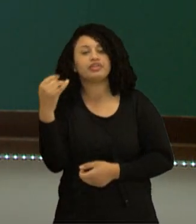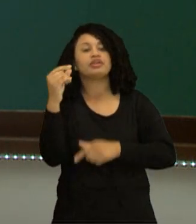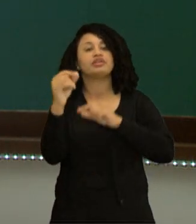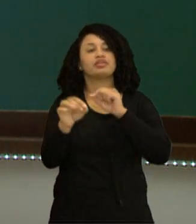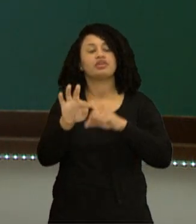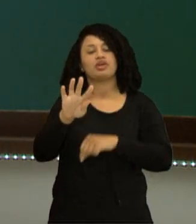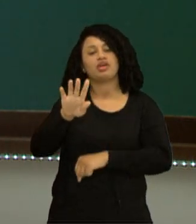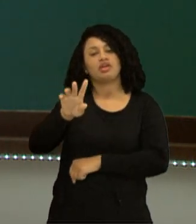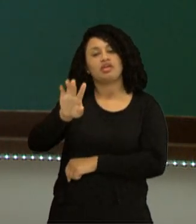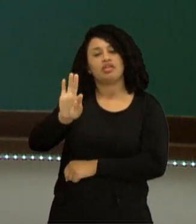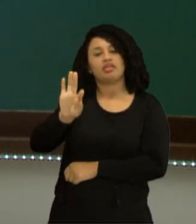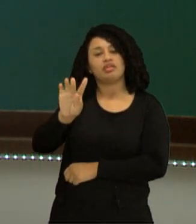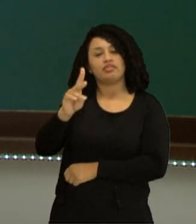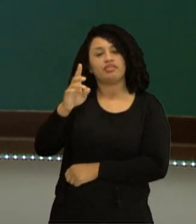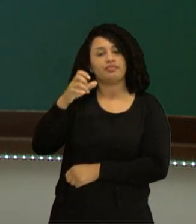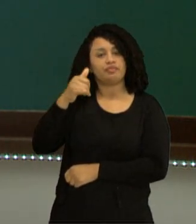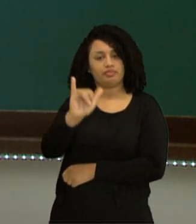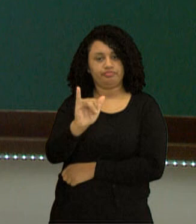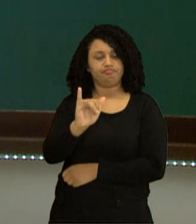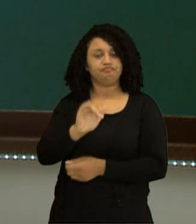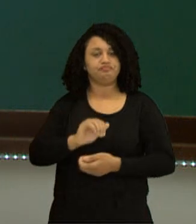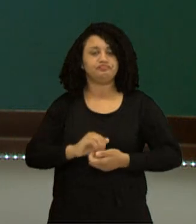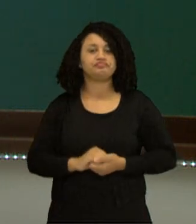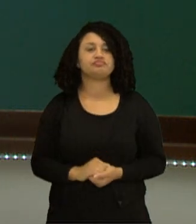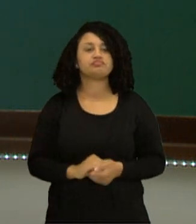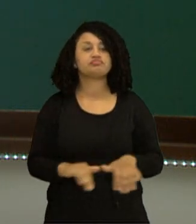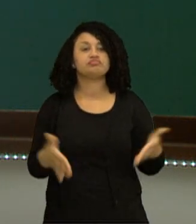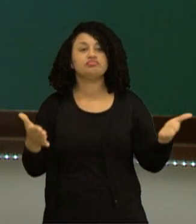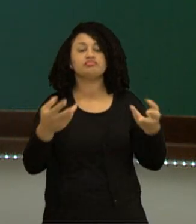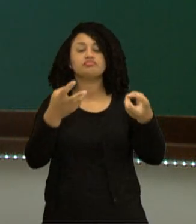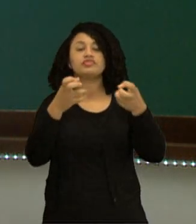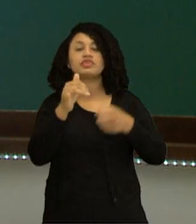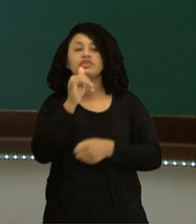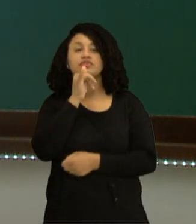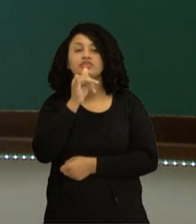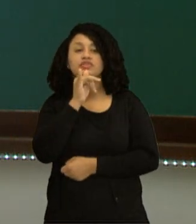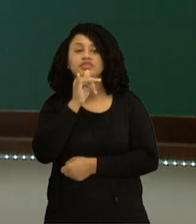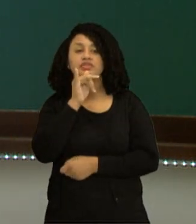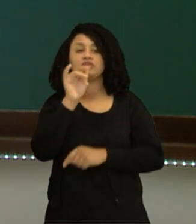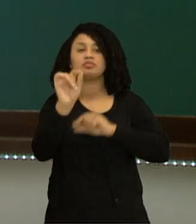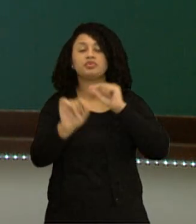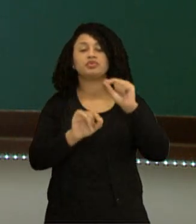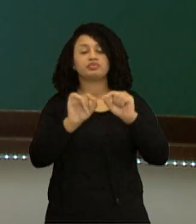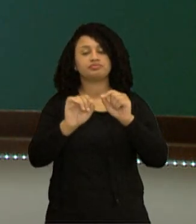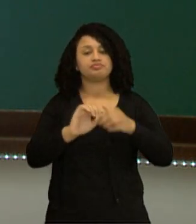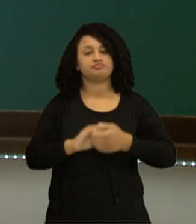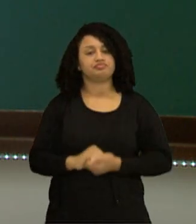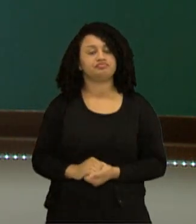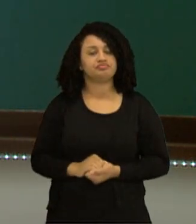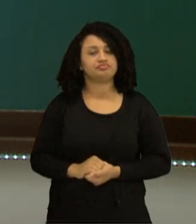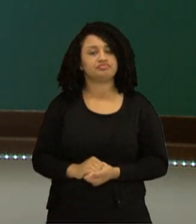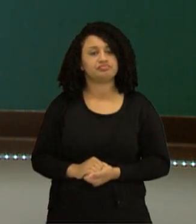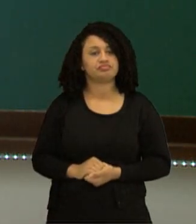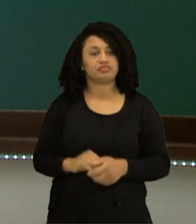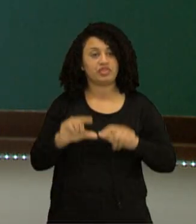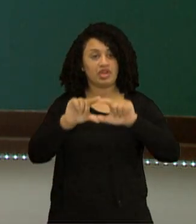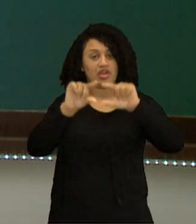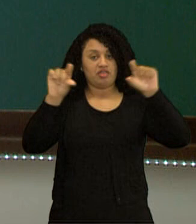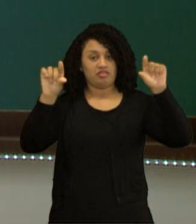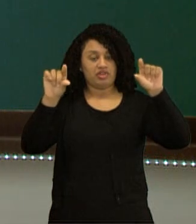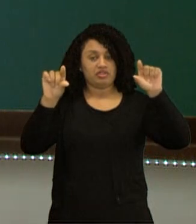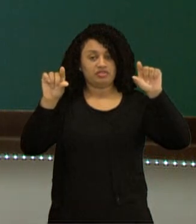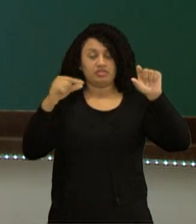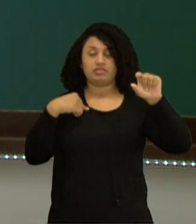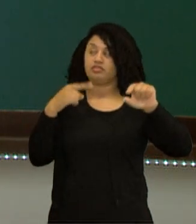they, certinho? Ótimo. Então, olha lá o exemplo. I live in Paraná.